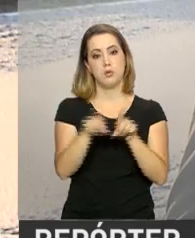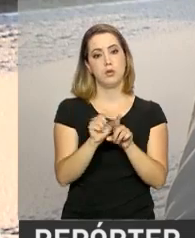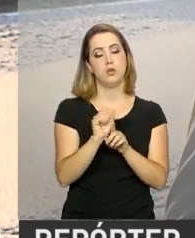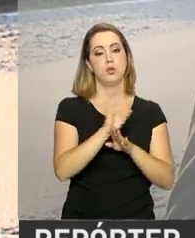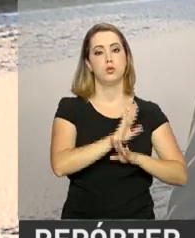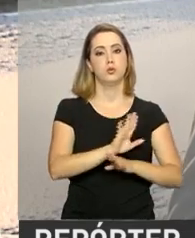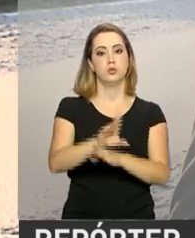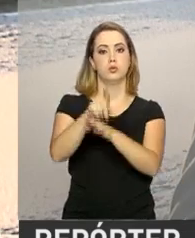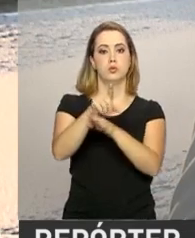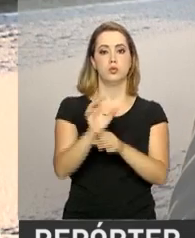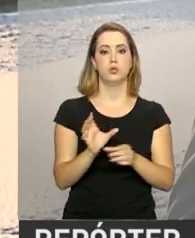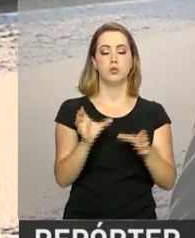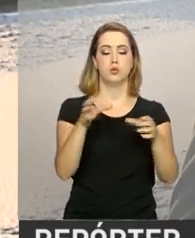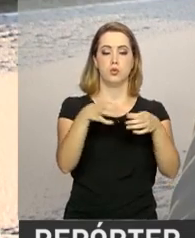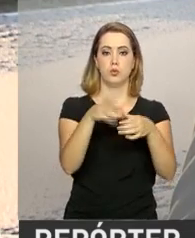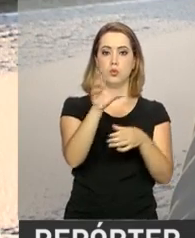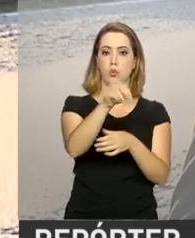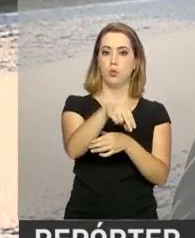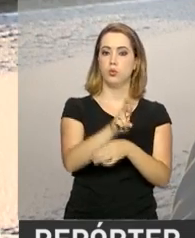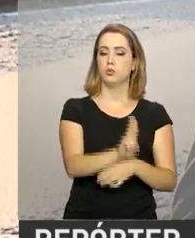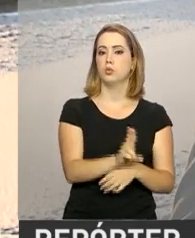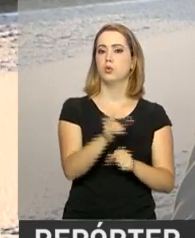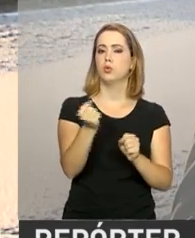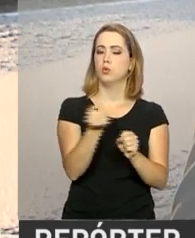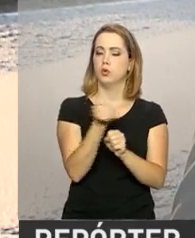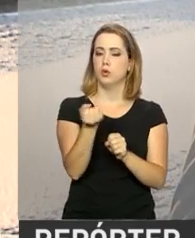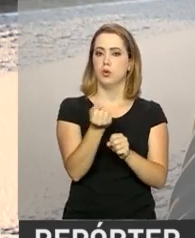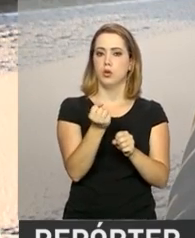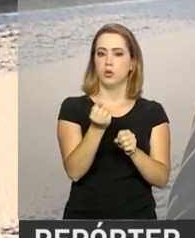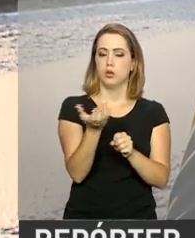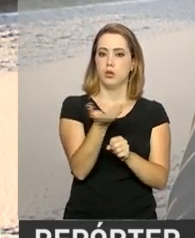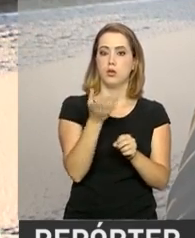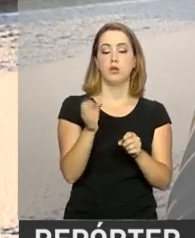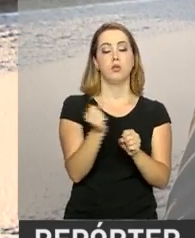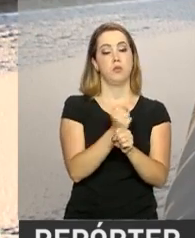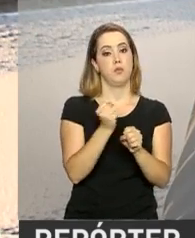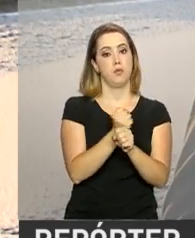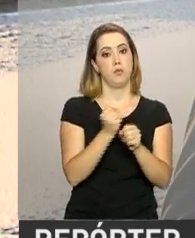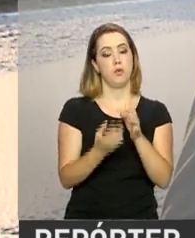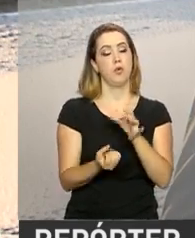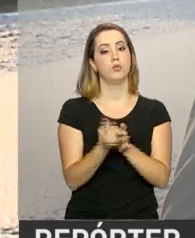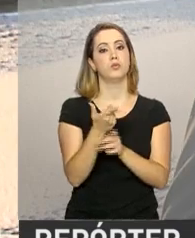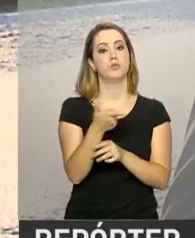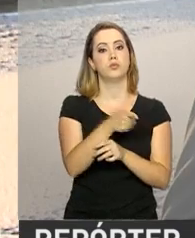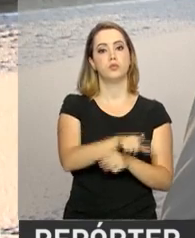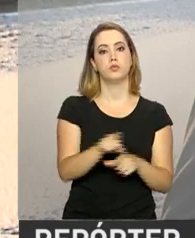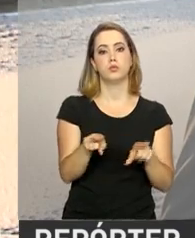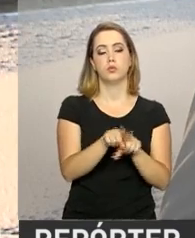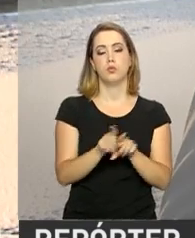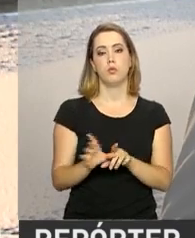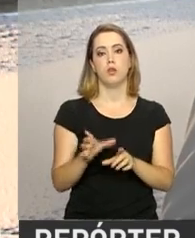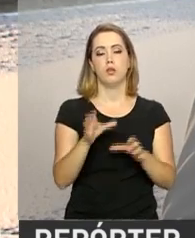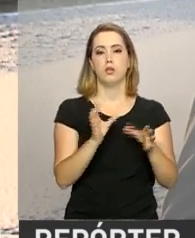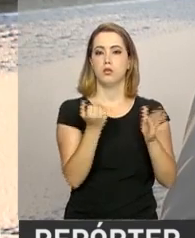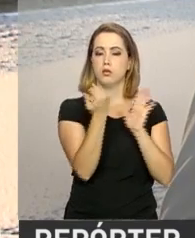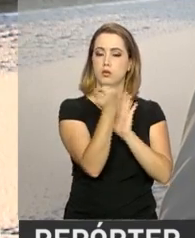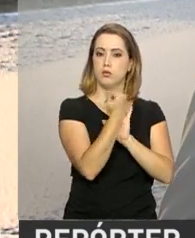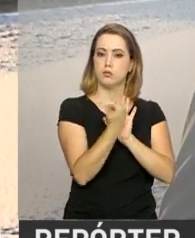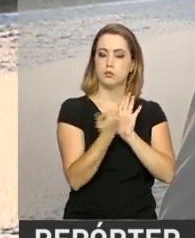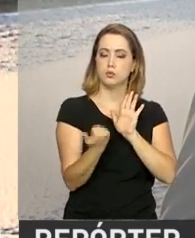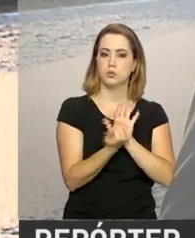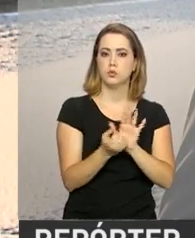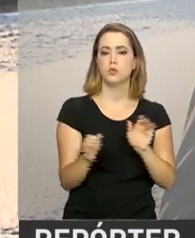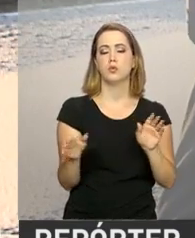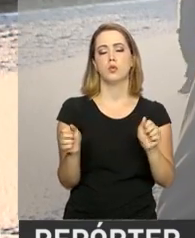Segurança das Nações Unidas e cooperam em várias áreas também participam de projetos conjuntos em países da